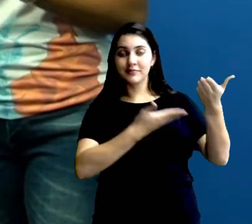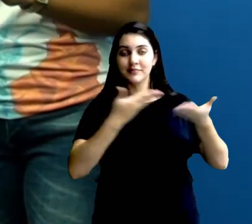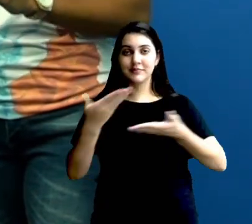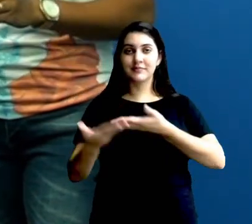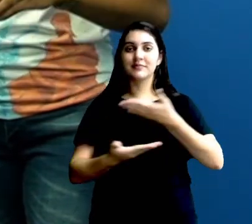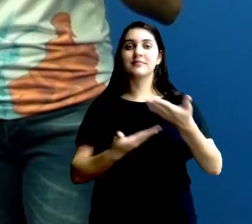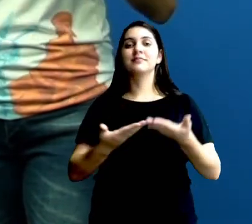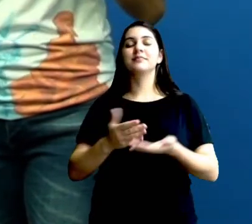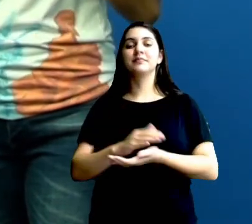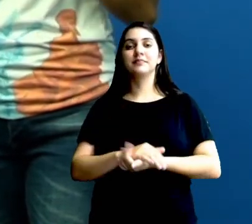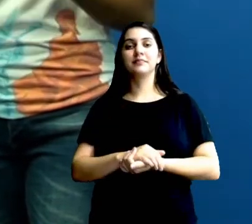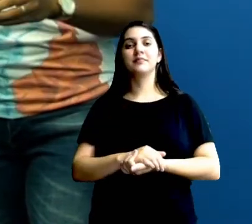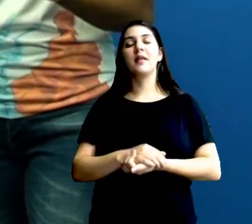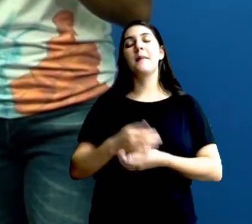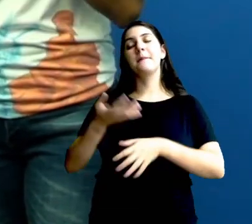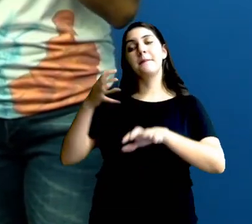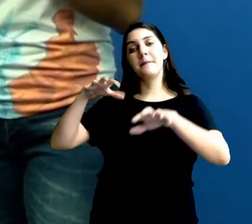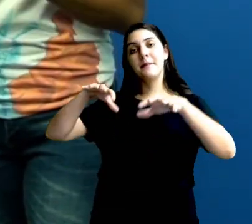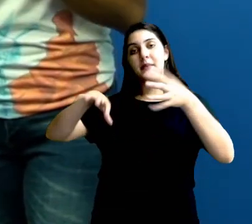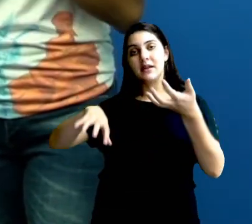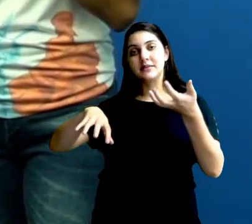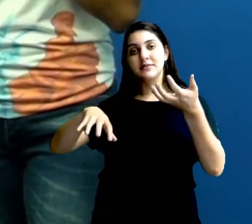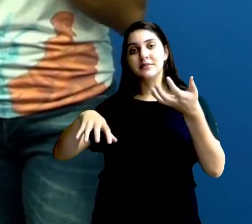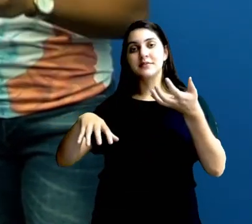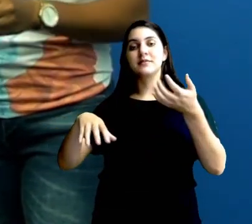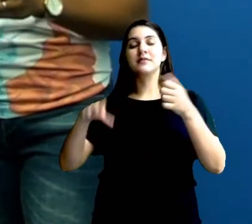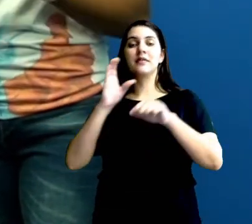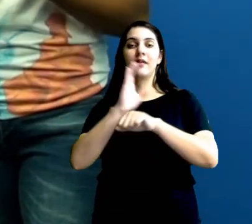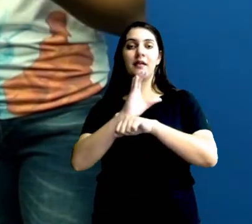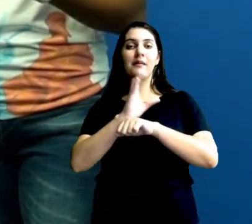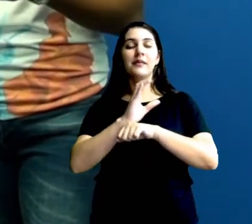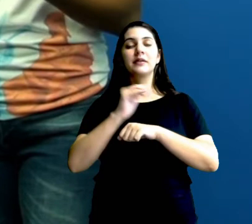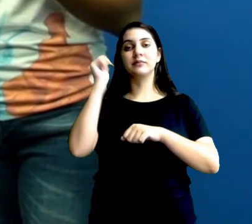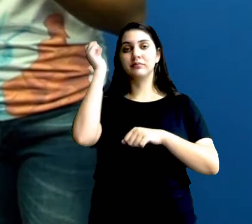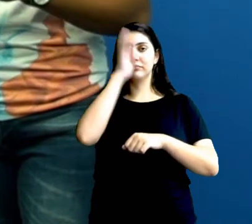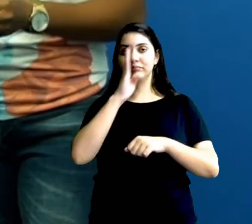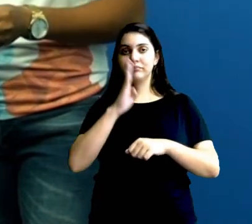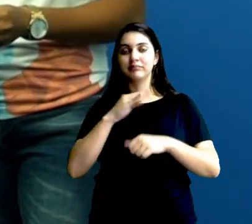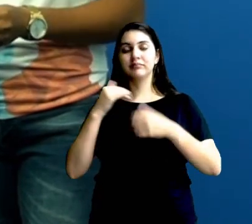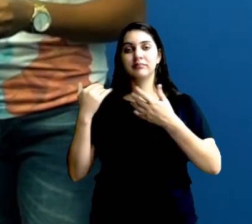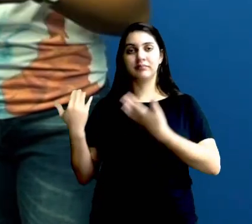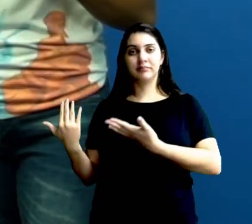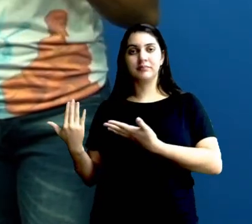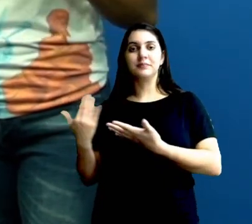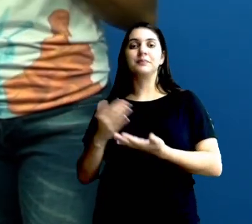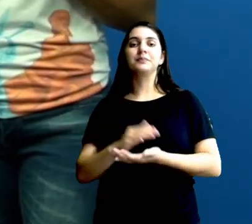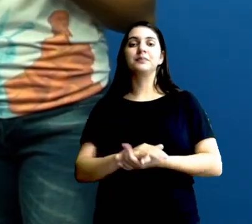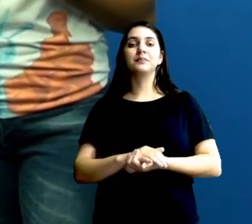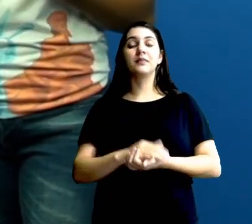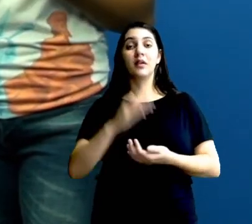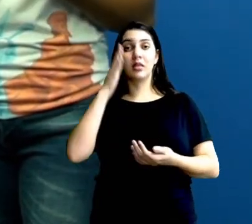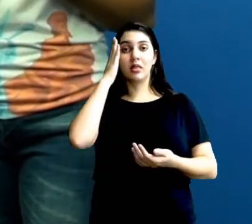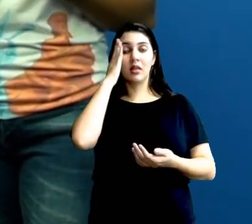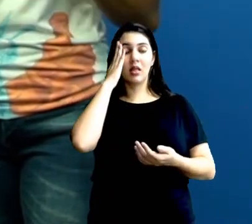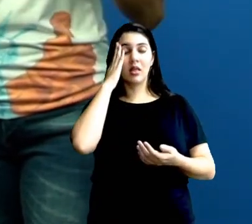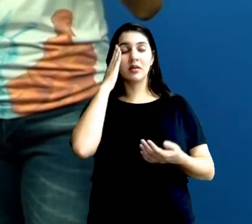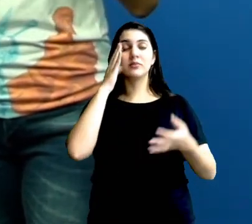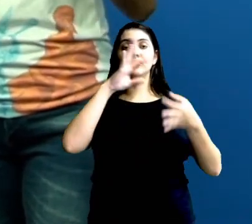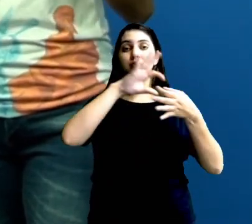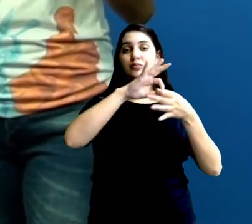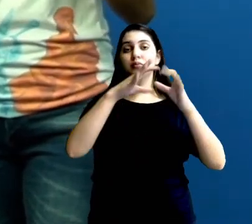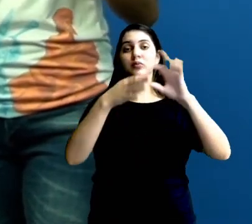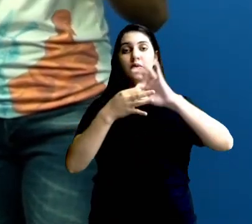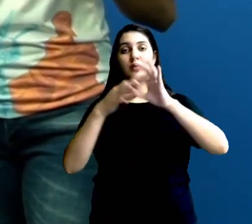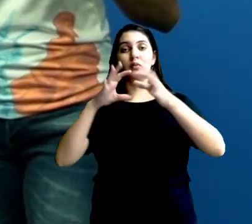gente faz ao pé da letra. Brasília is the name or the capital of Brazil. Então entenderam aí esse contexto